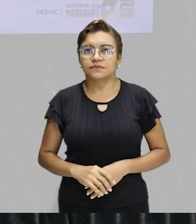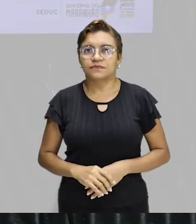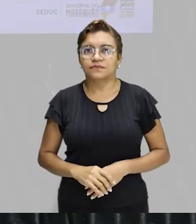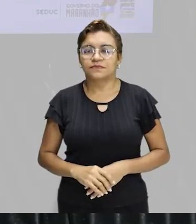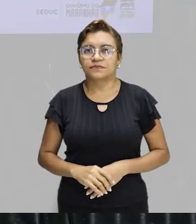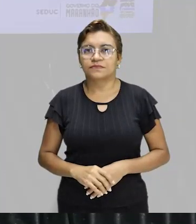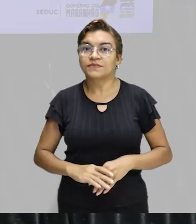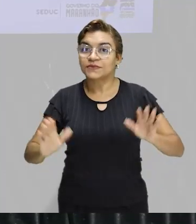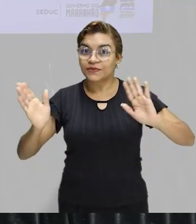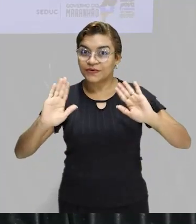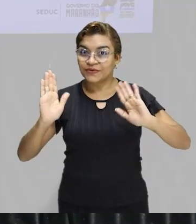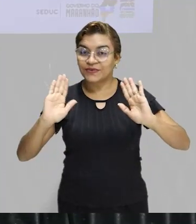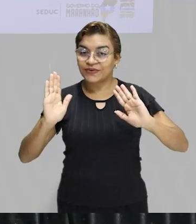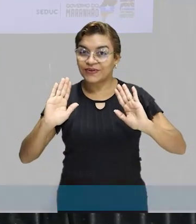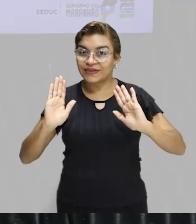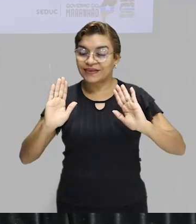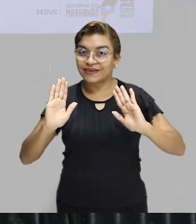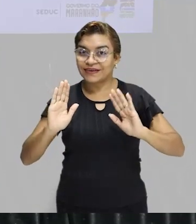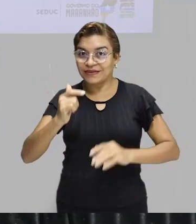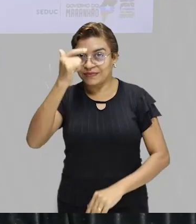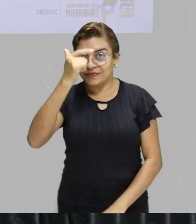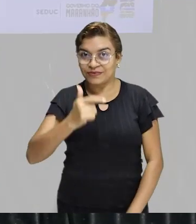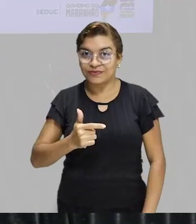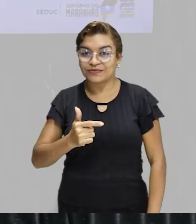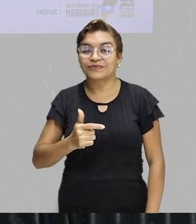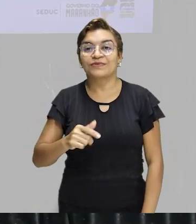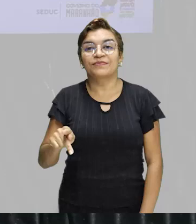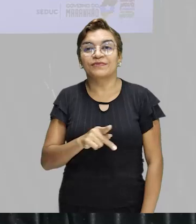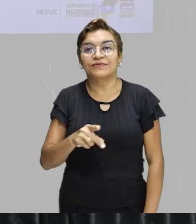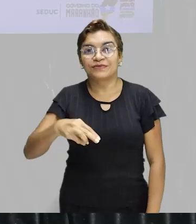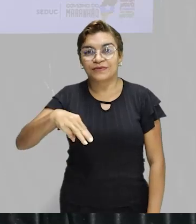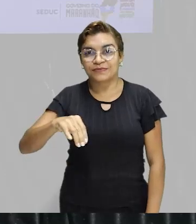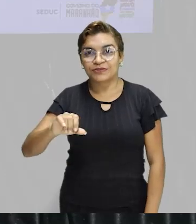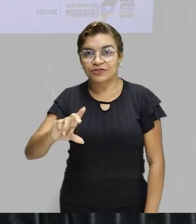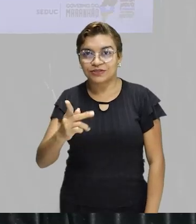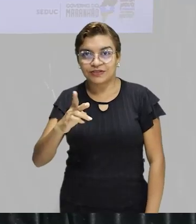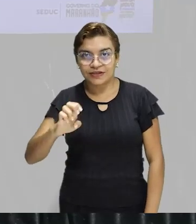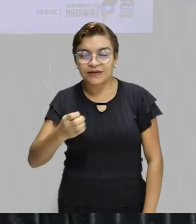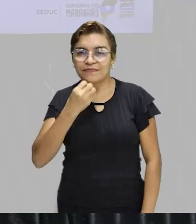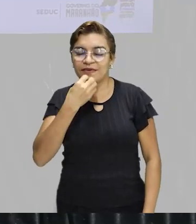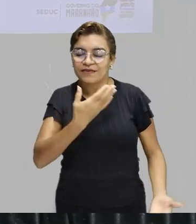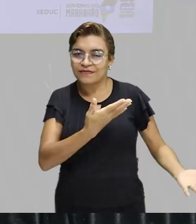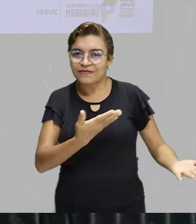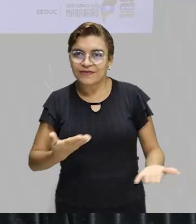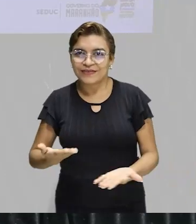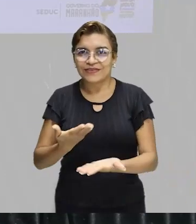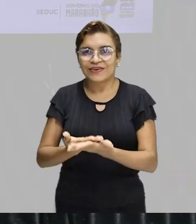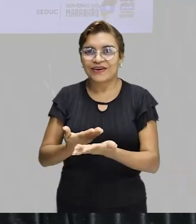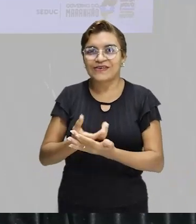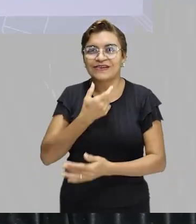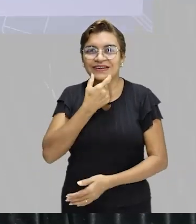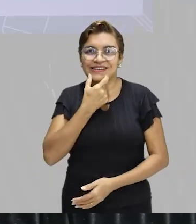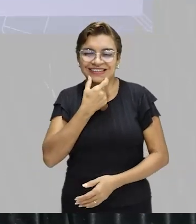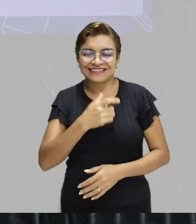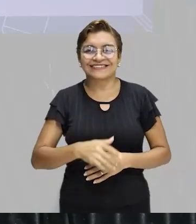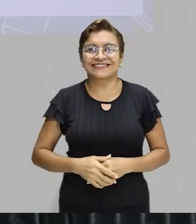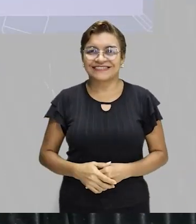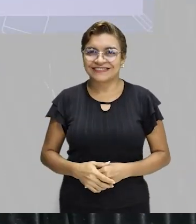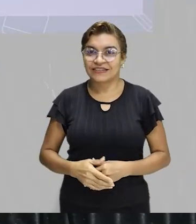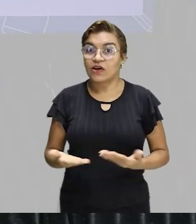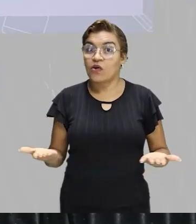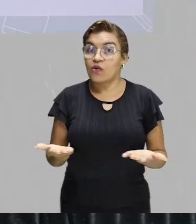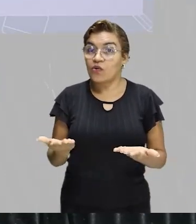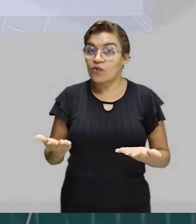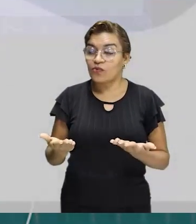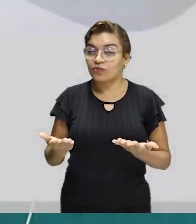Hello everybody, welcome to our English class. I'm teacher Michelle. Olá pessoal, sejam bem-vindos à aula de inglês. Eu sou a professora Michelle. Hoje nós vamos